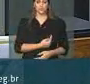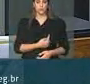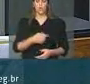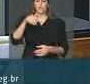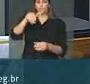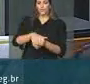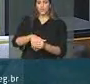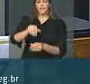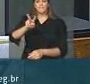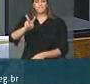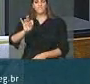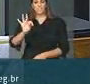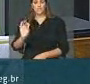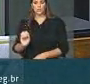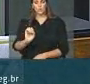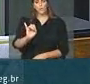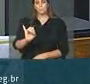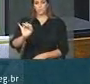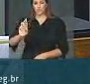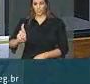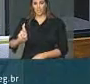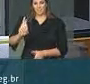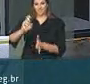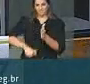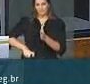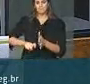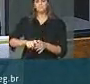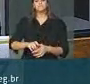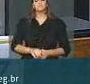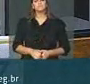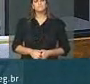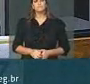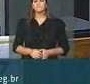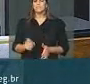renda. A carga tributária no Brasil